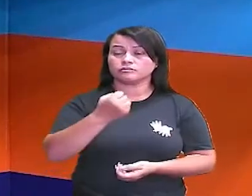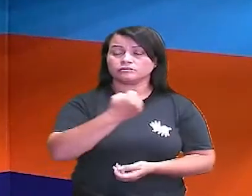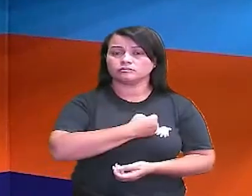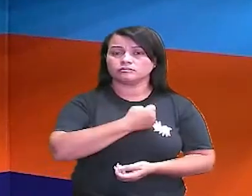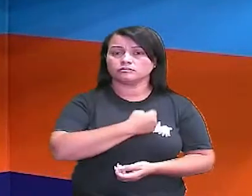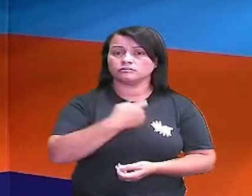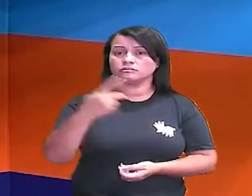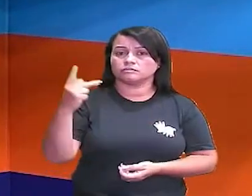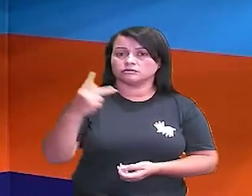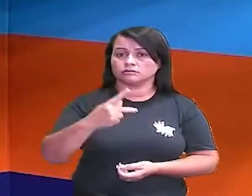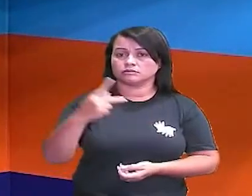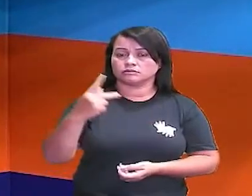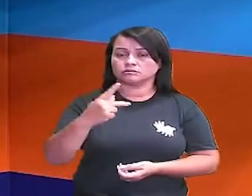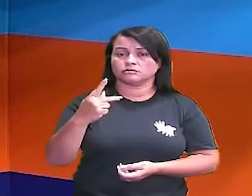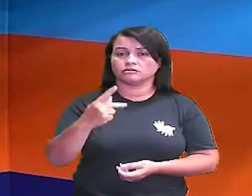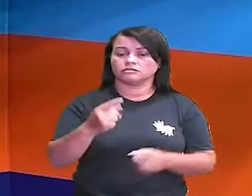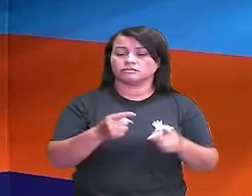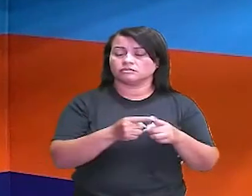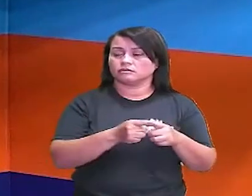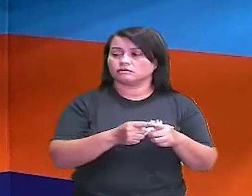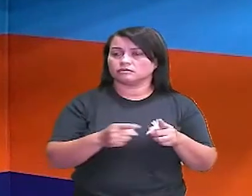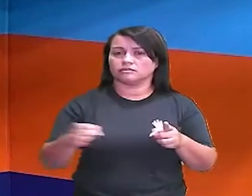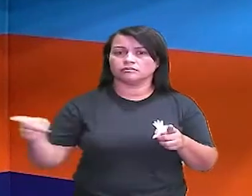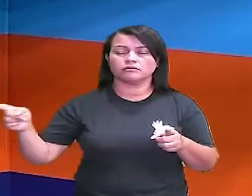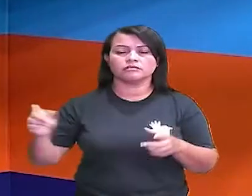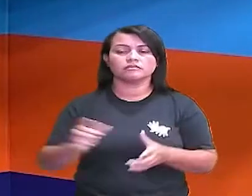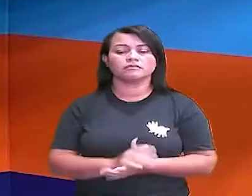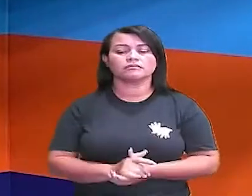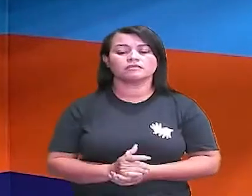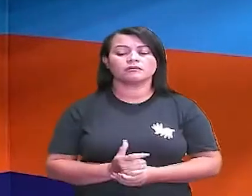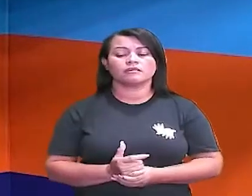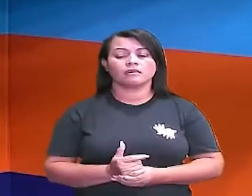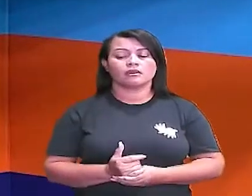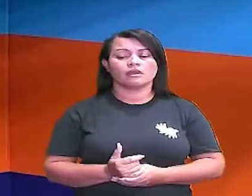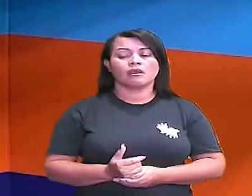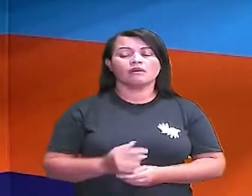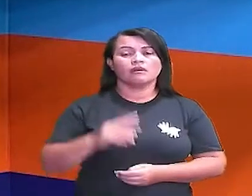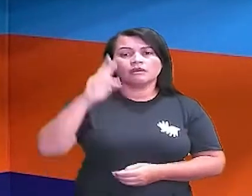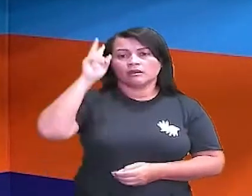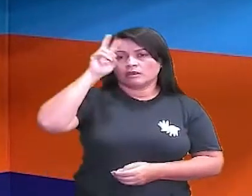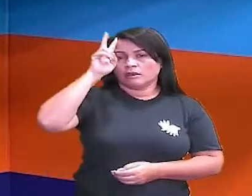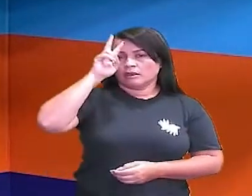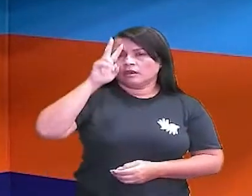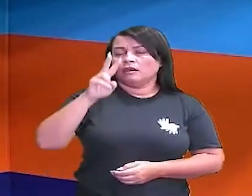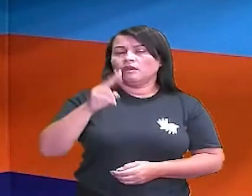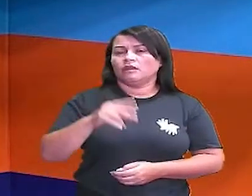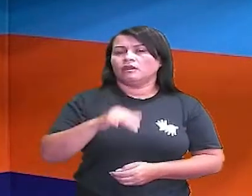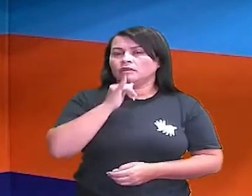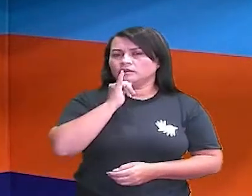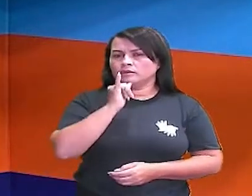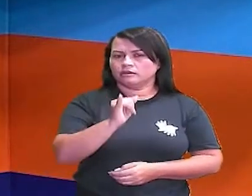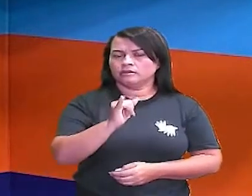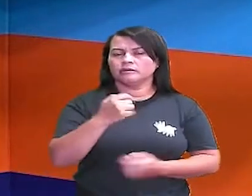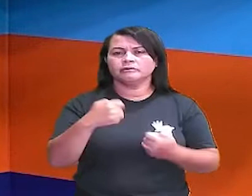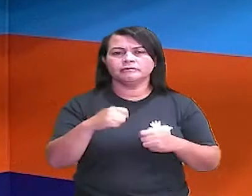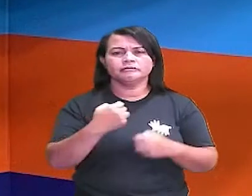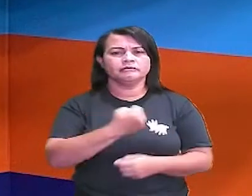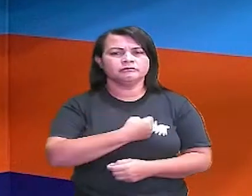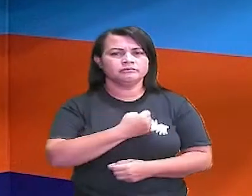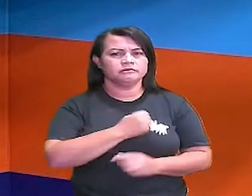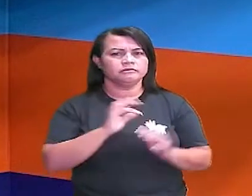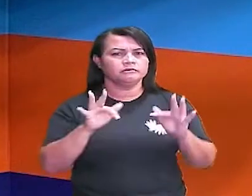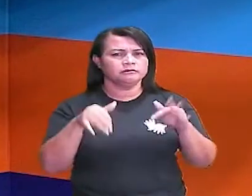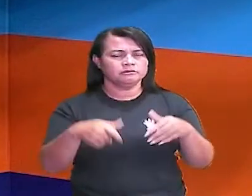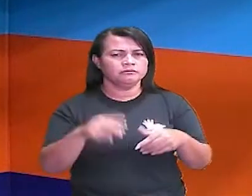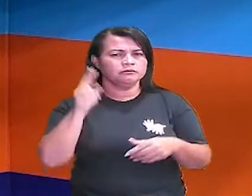da reta, dessa reta numérica? Lembra que eu disse quais são os números que eles precisam terminar, né?